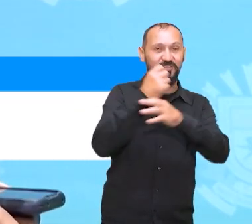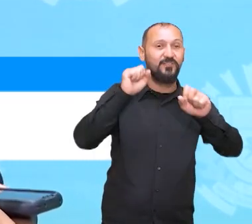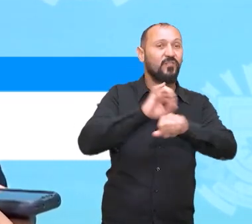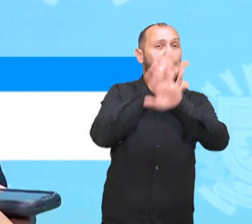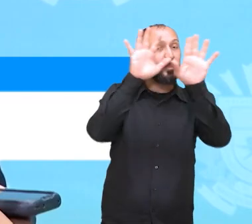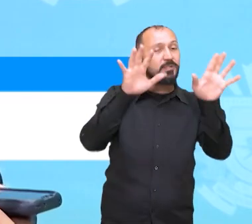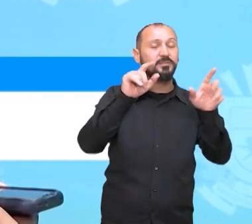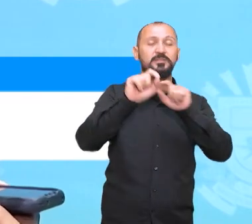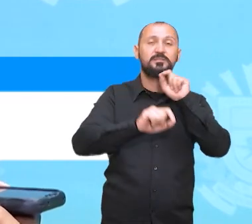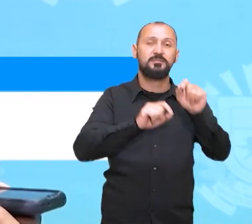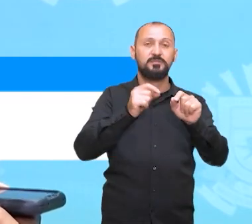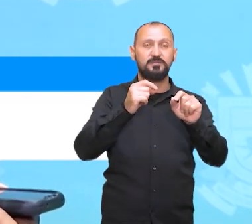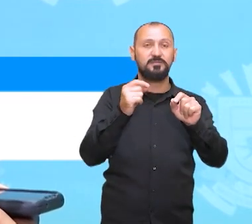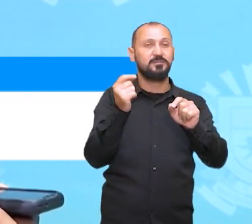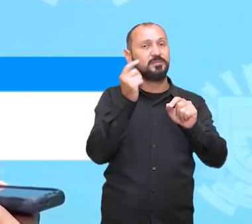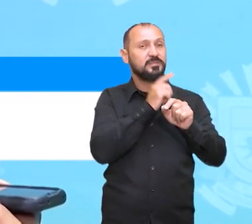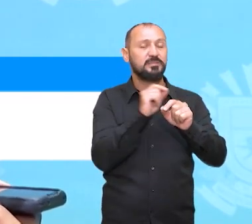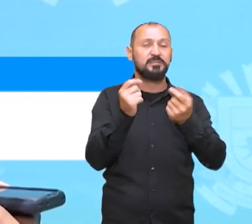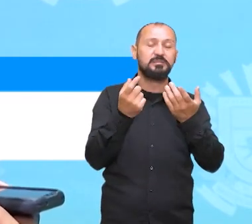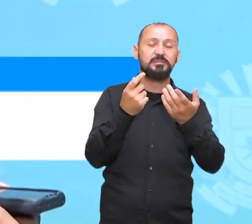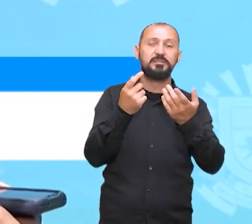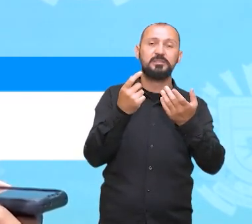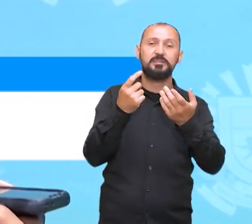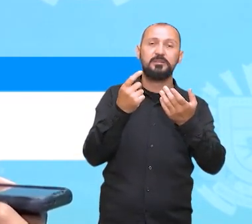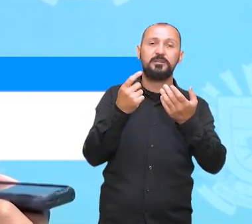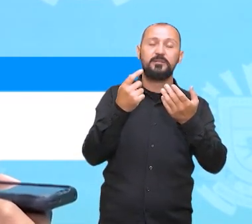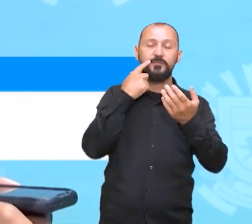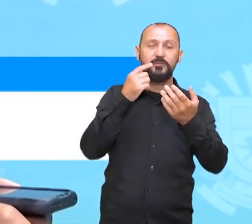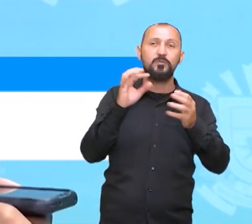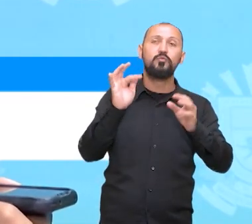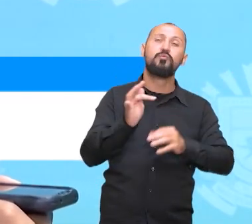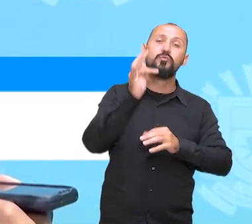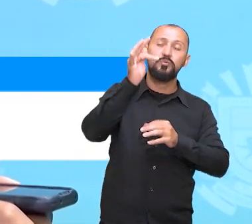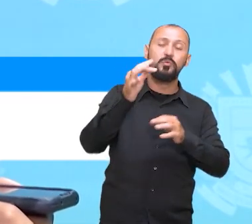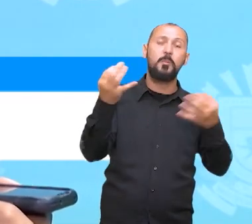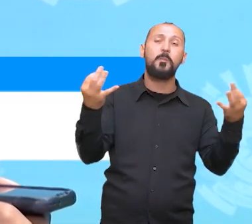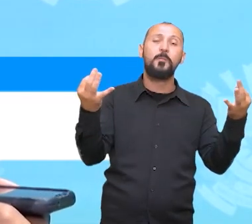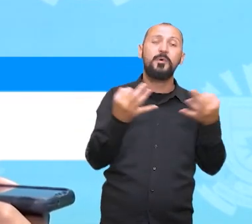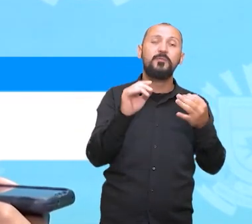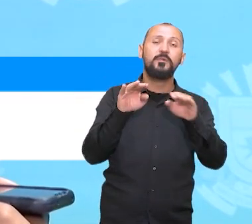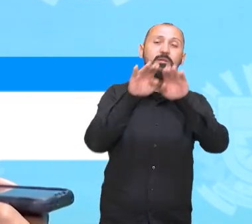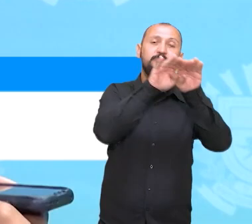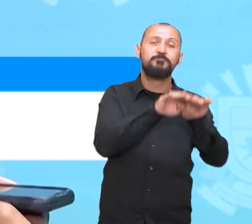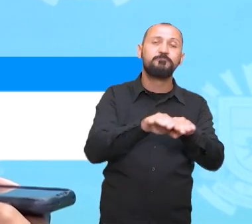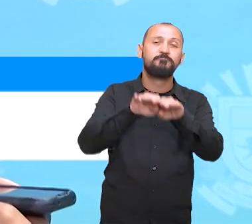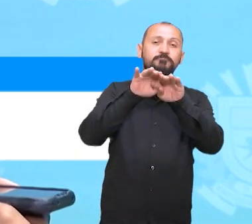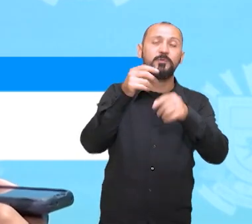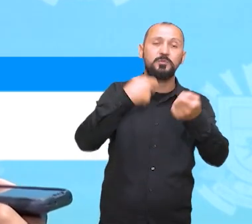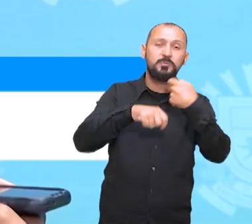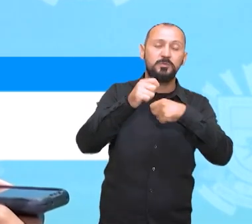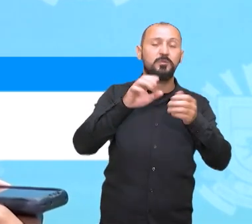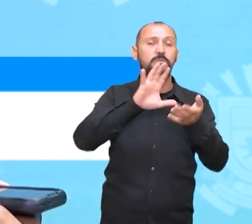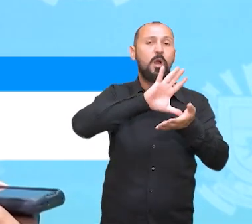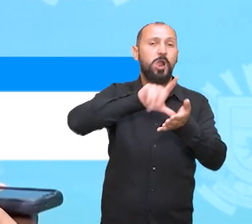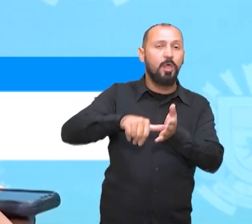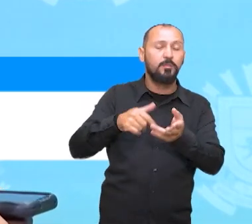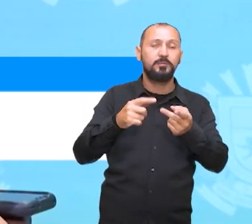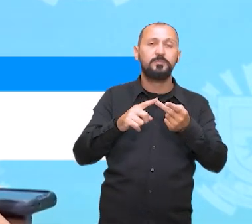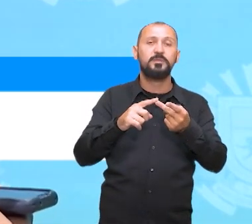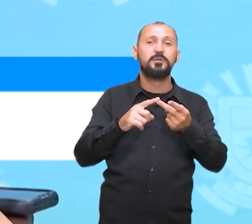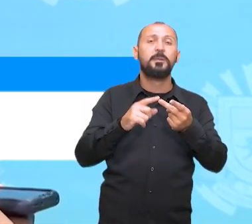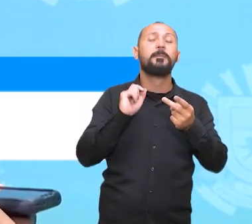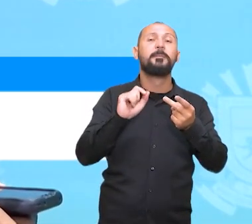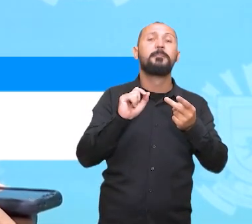mais transparência e a gente vai poder chegar mais perto do ideal, que é uma administração pública sem qualquer tipo de